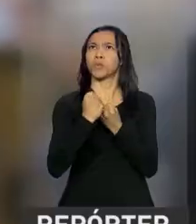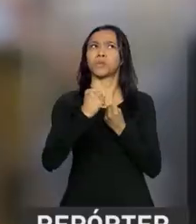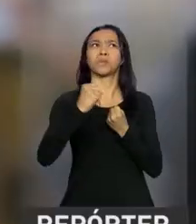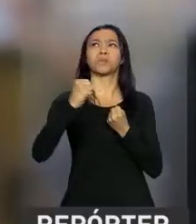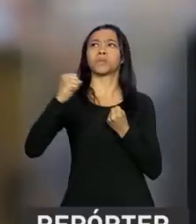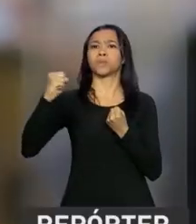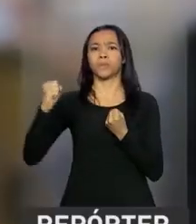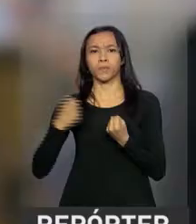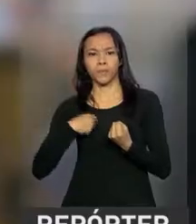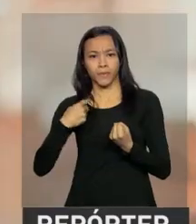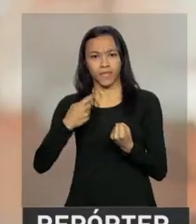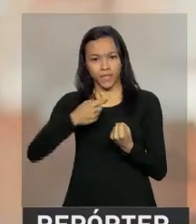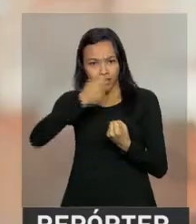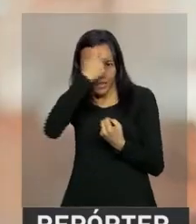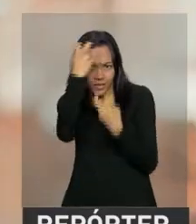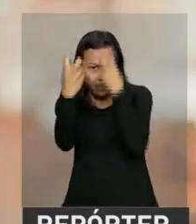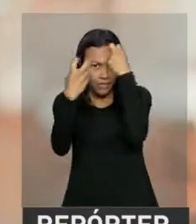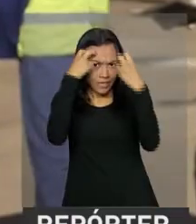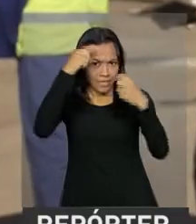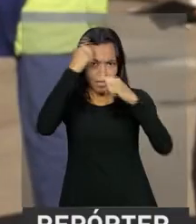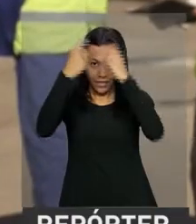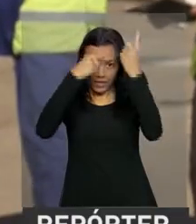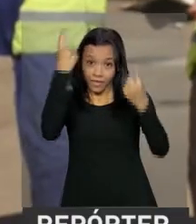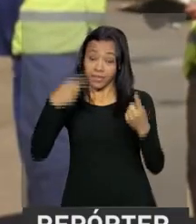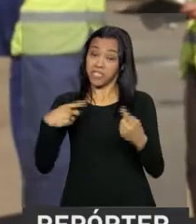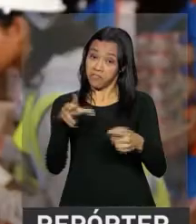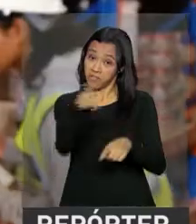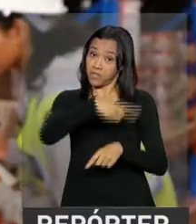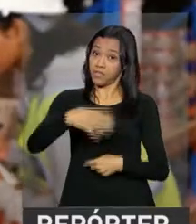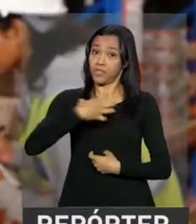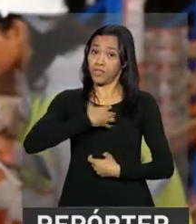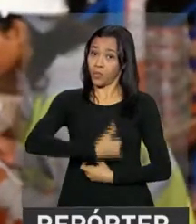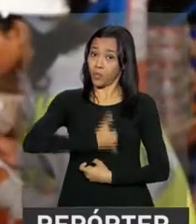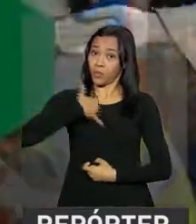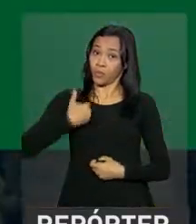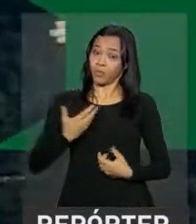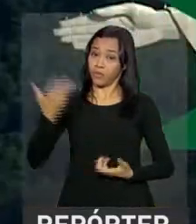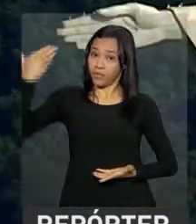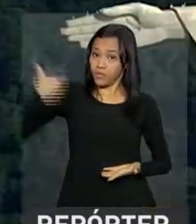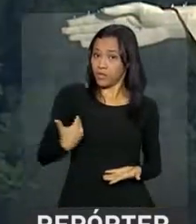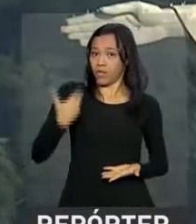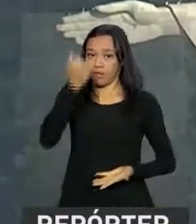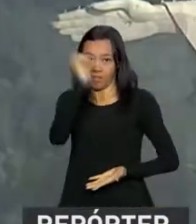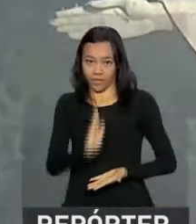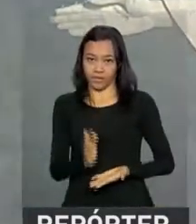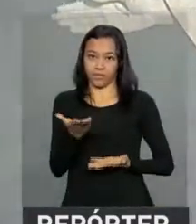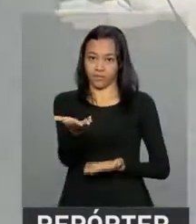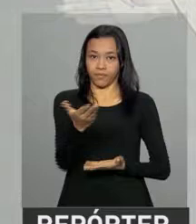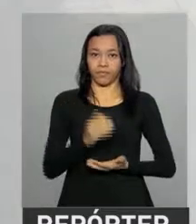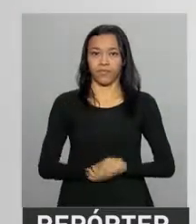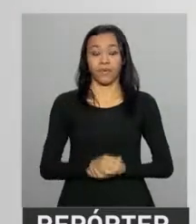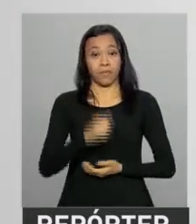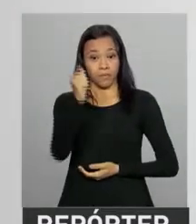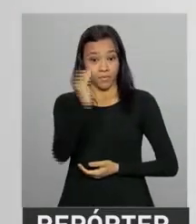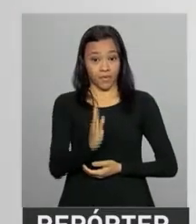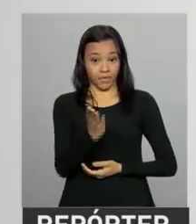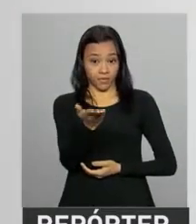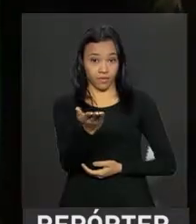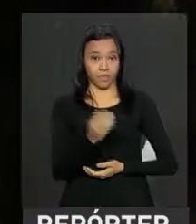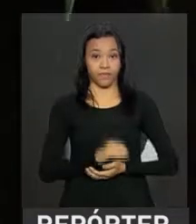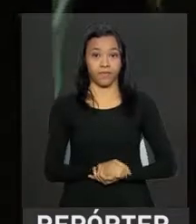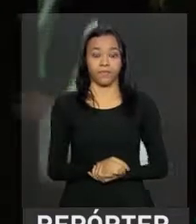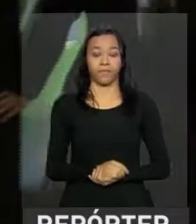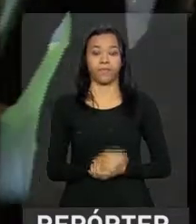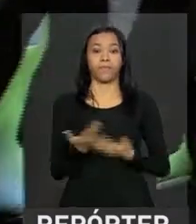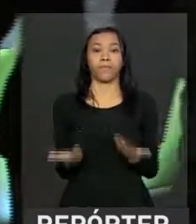e criatividade do brasileiro. E orgulhe-se de ser Brasil. Seja Brasil. Bi Brasil.